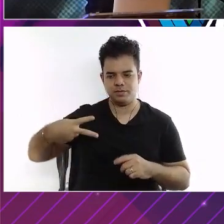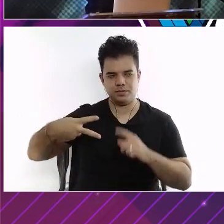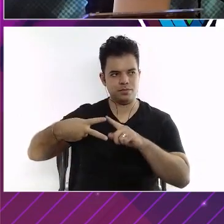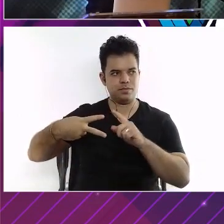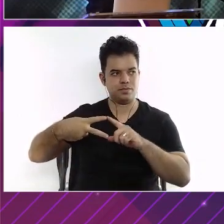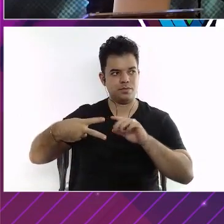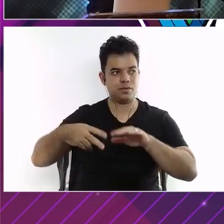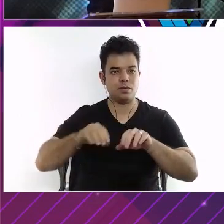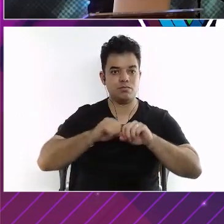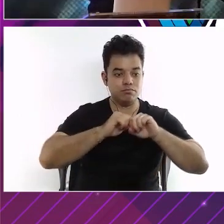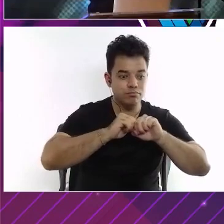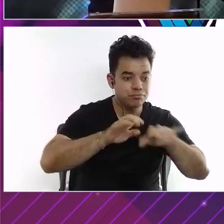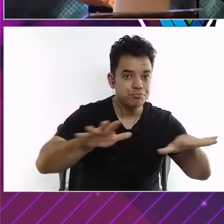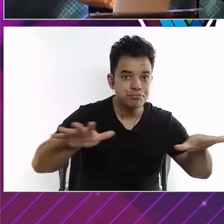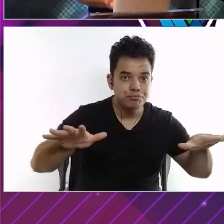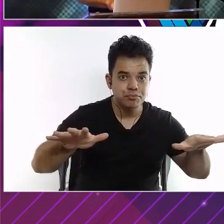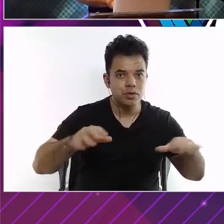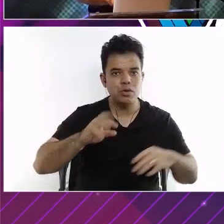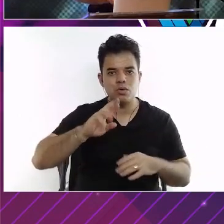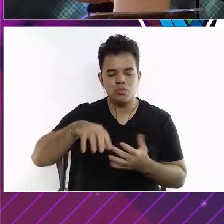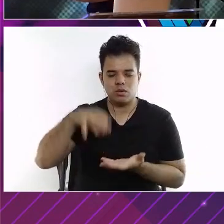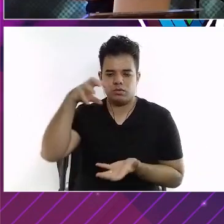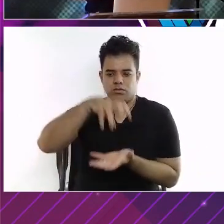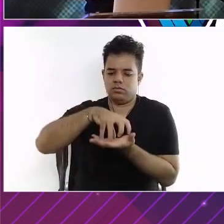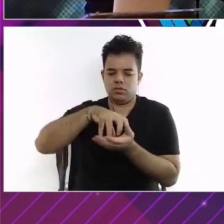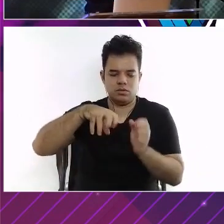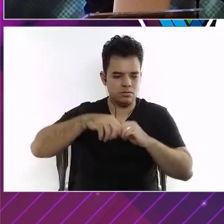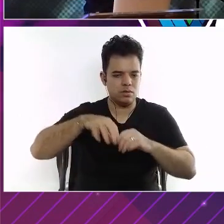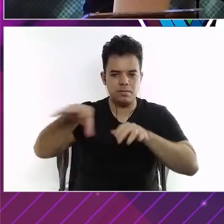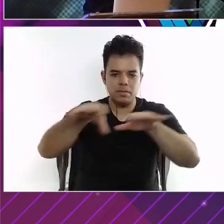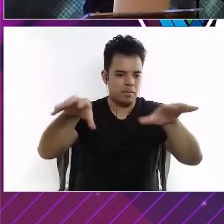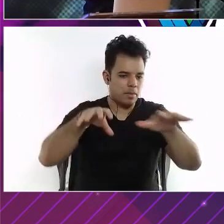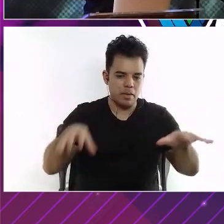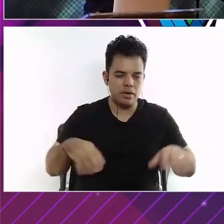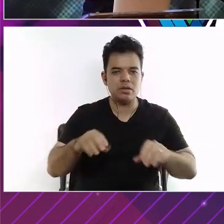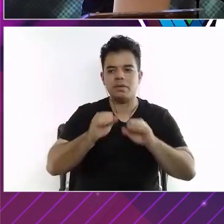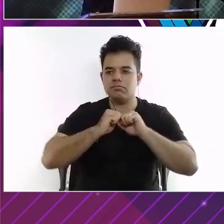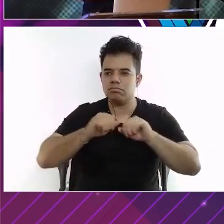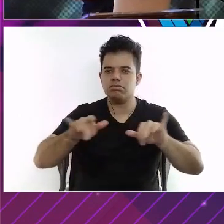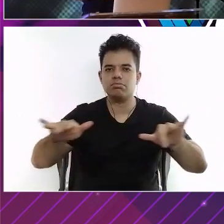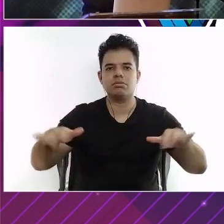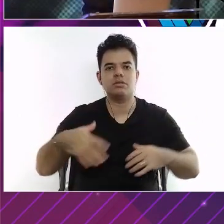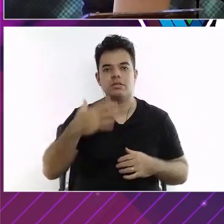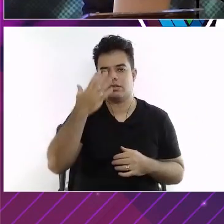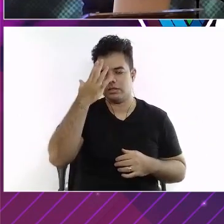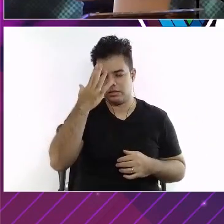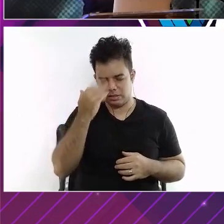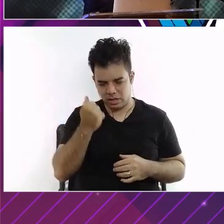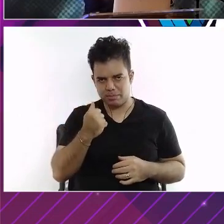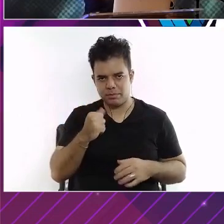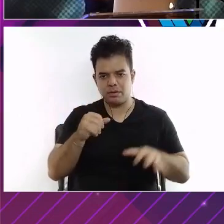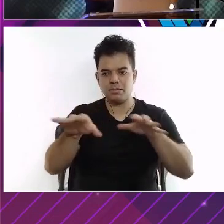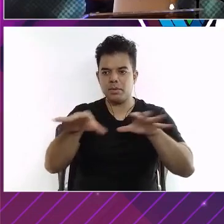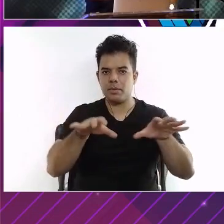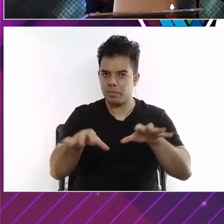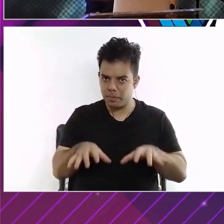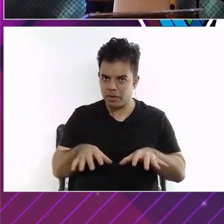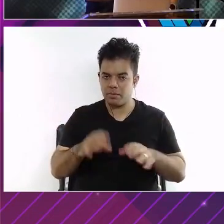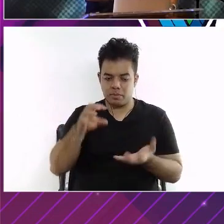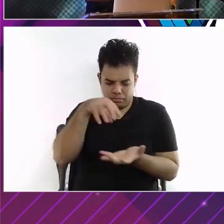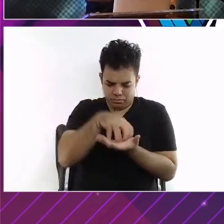e distribuído. Não é descentralizado só, né? Todo mundo aqui no TDC sabe disso. Descentralizado é o contrário de